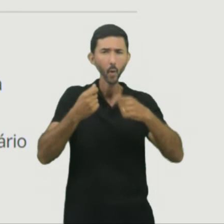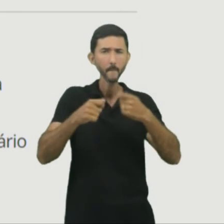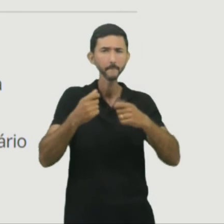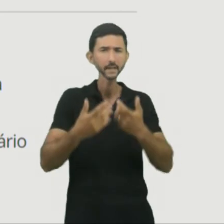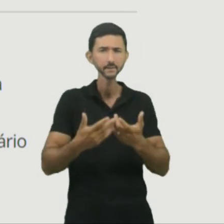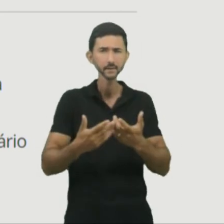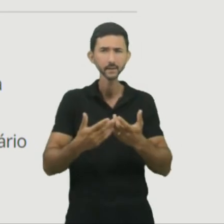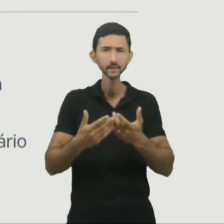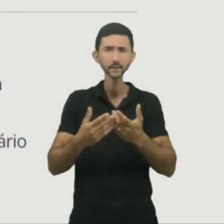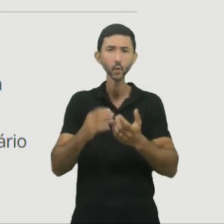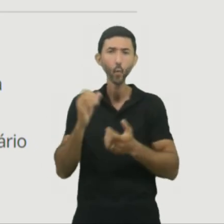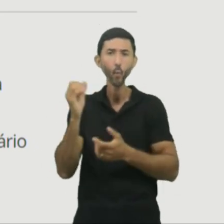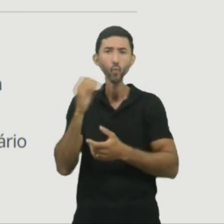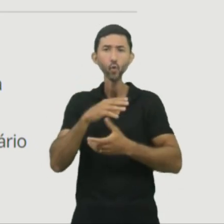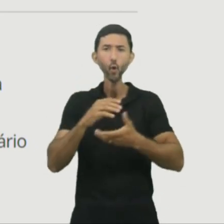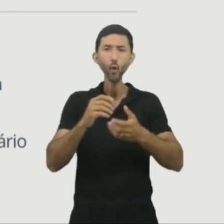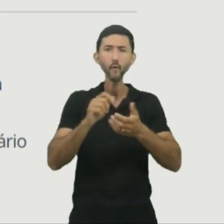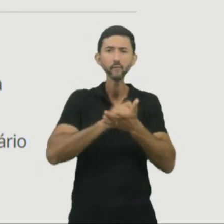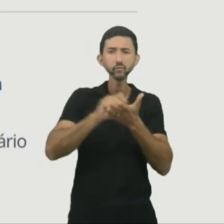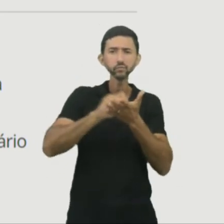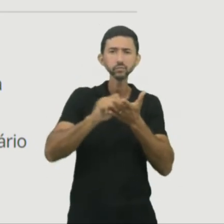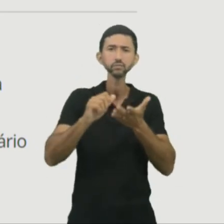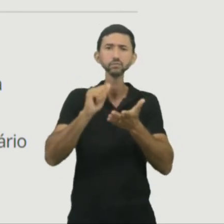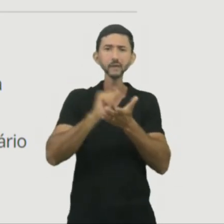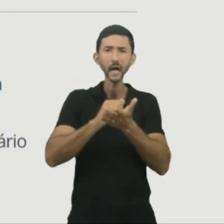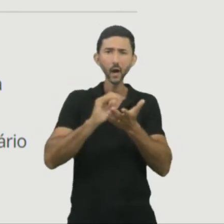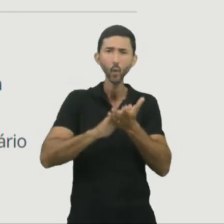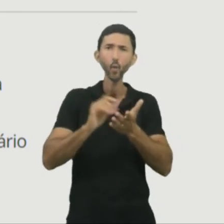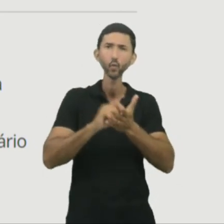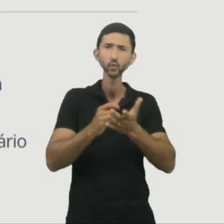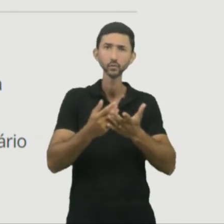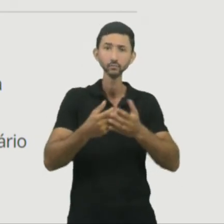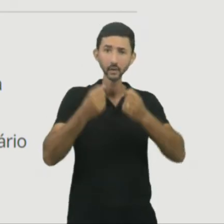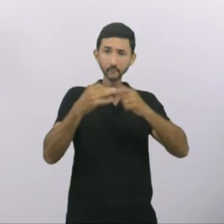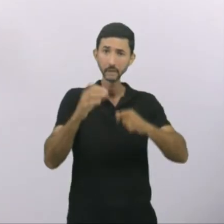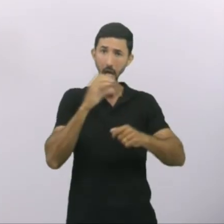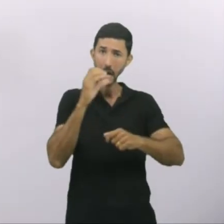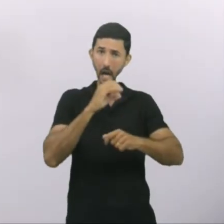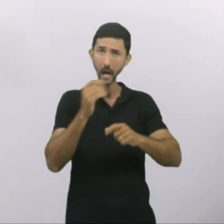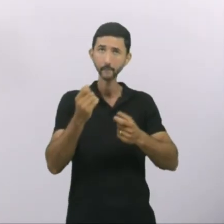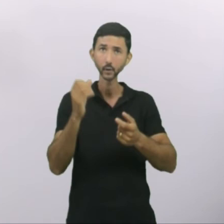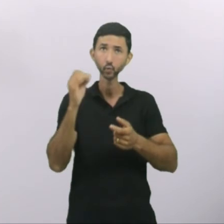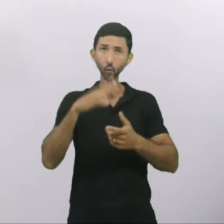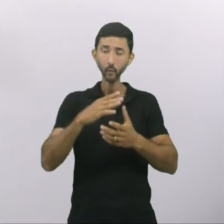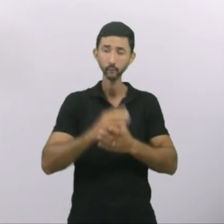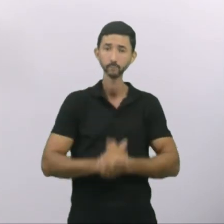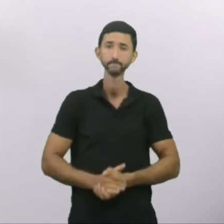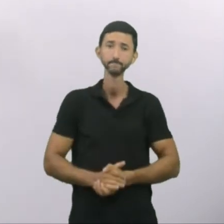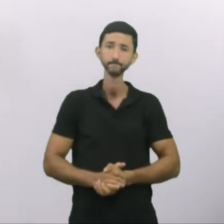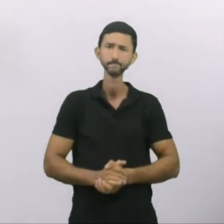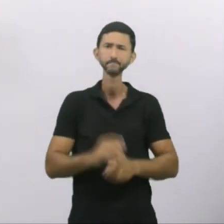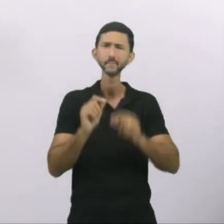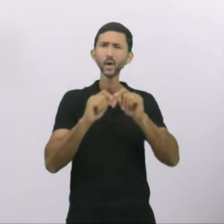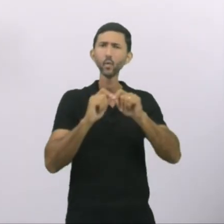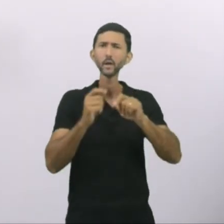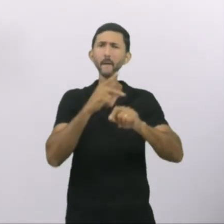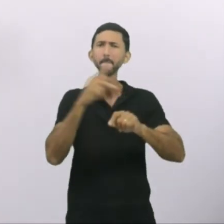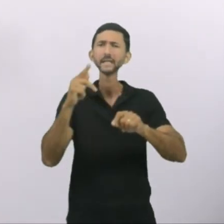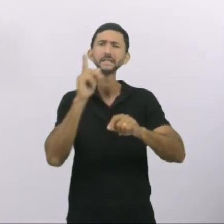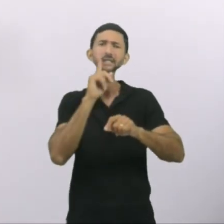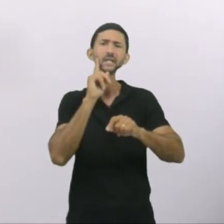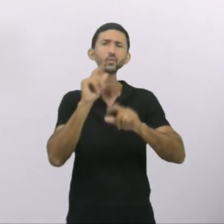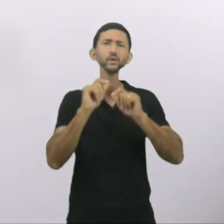necessidade de um novo acordo. Vamos falar rapidinho desse novo acordo. O que o Donald